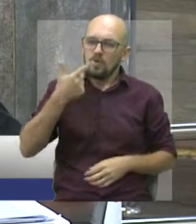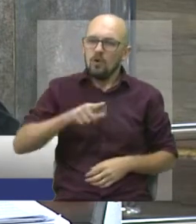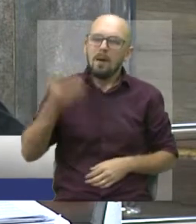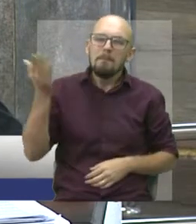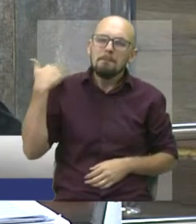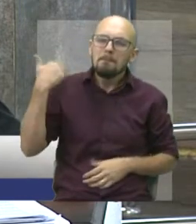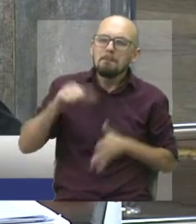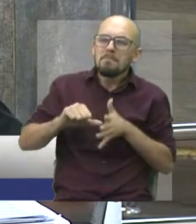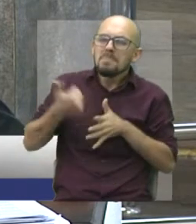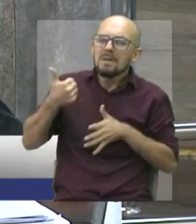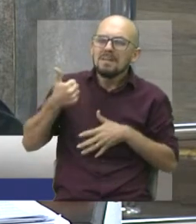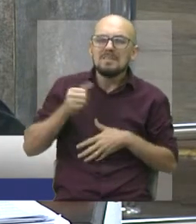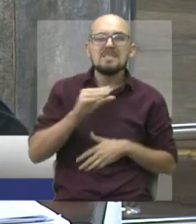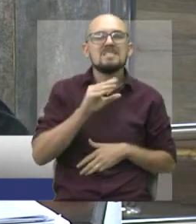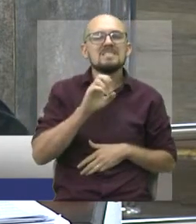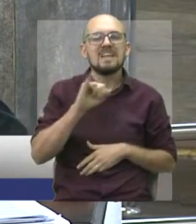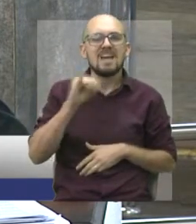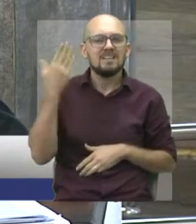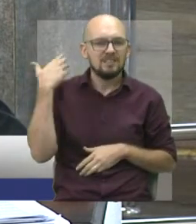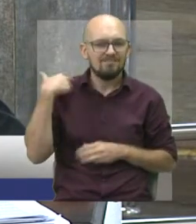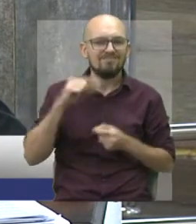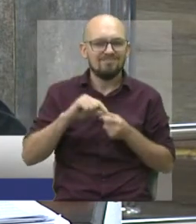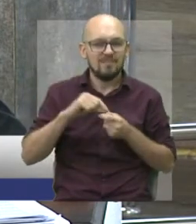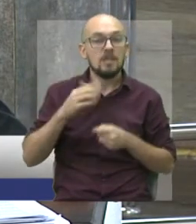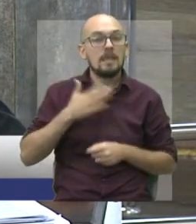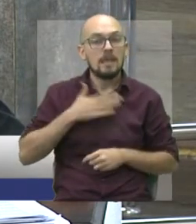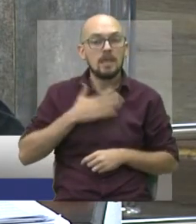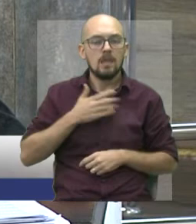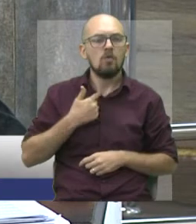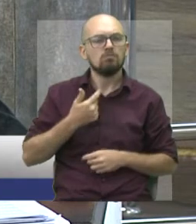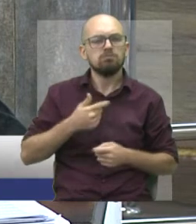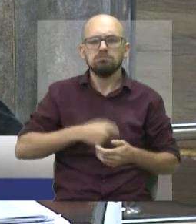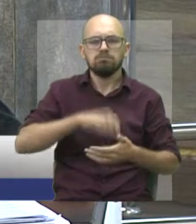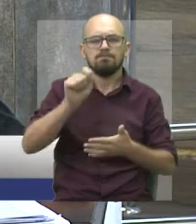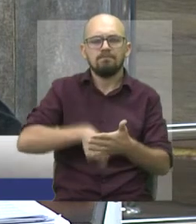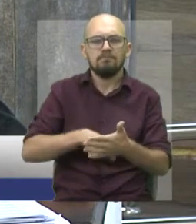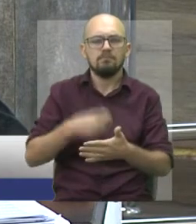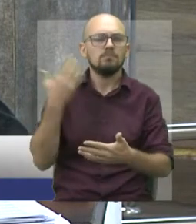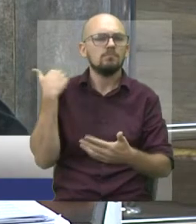que saiu nessa casa, eu fui um dos primeiros a assinar,